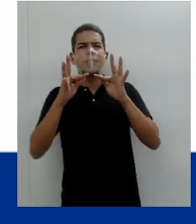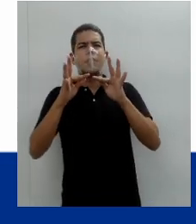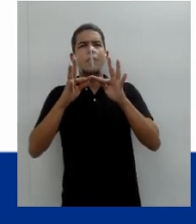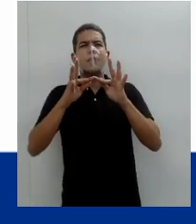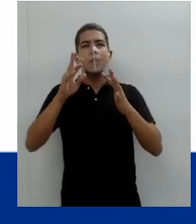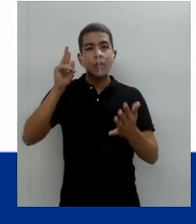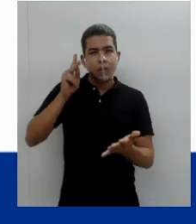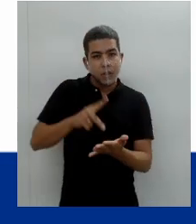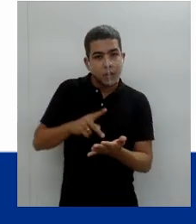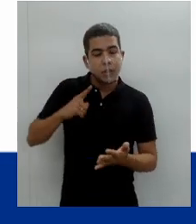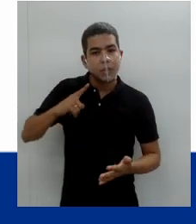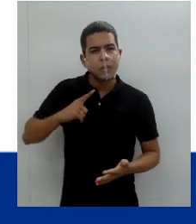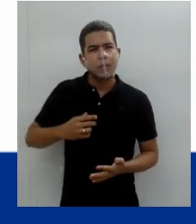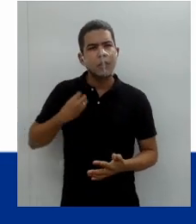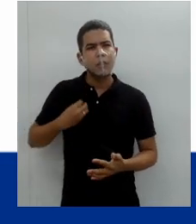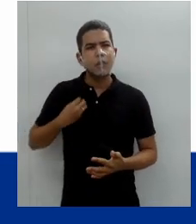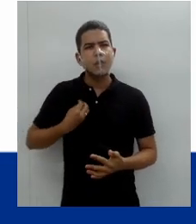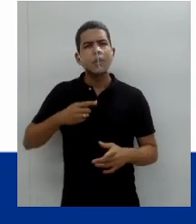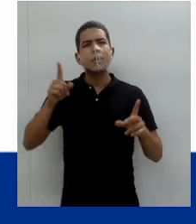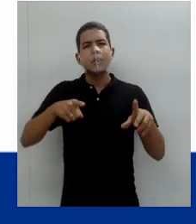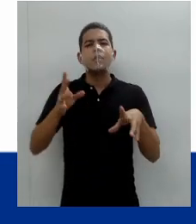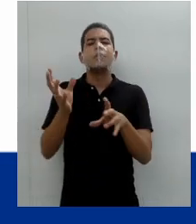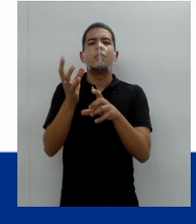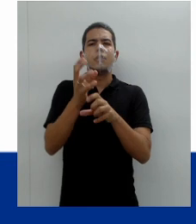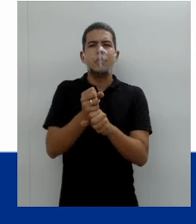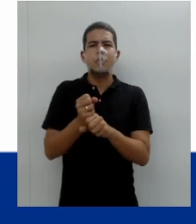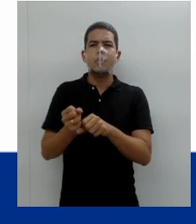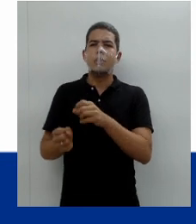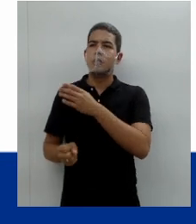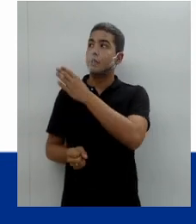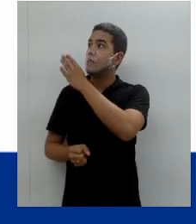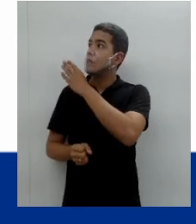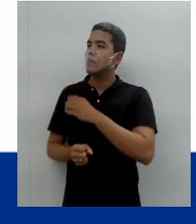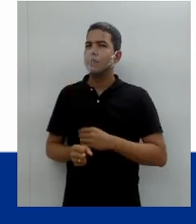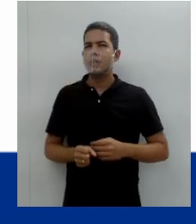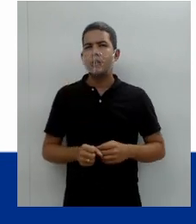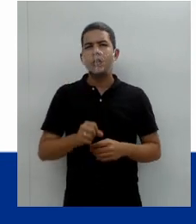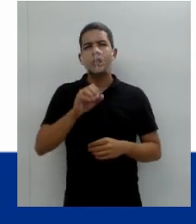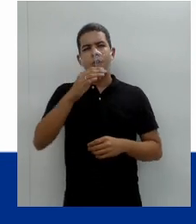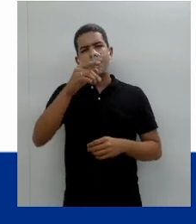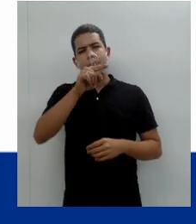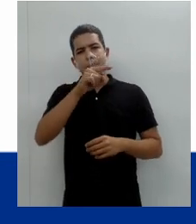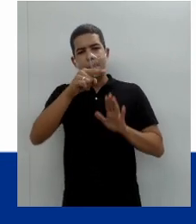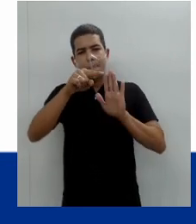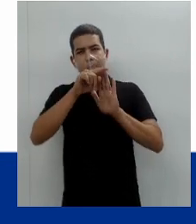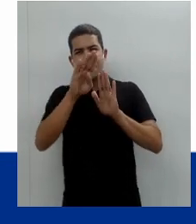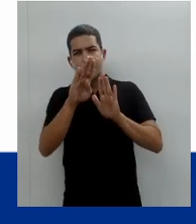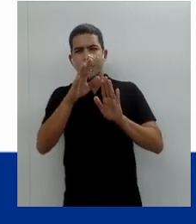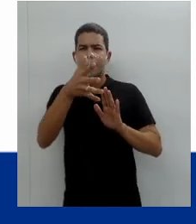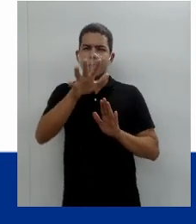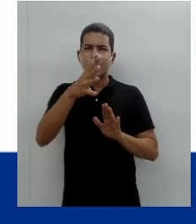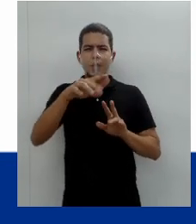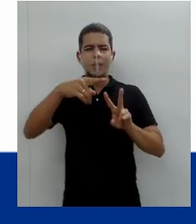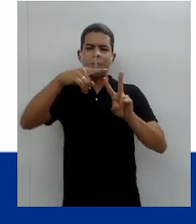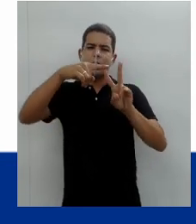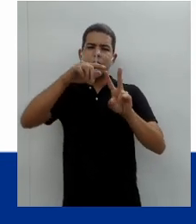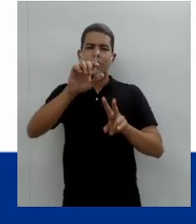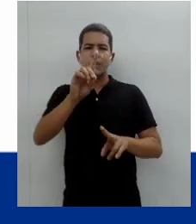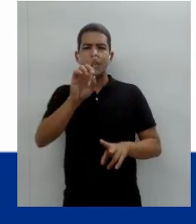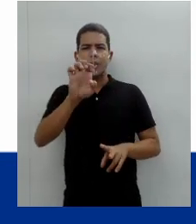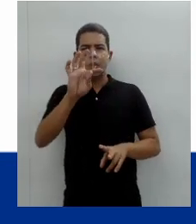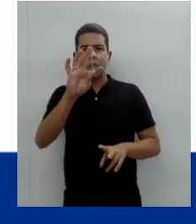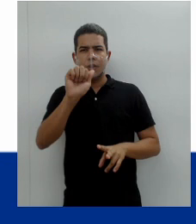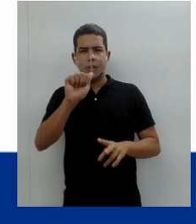ser calculadas por essa estrutura que você está vendo aí, ó, menos b, mais ou menos, raiz quadrada do delta sobre 2a.